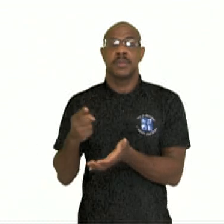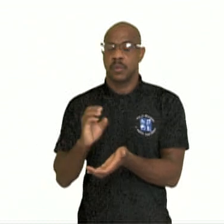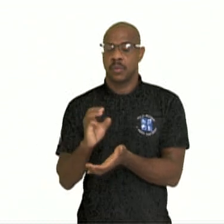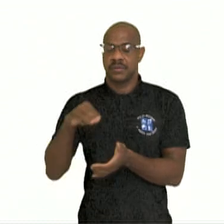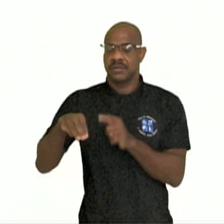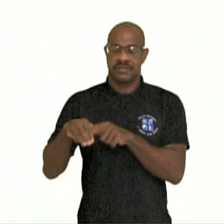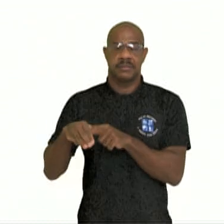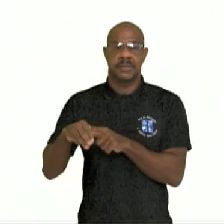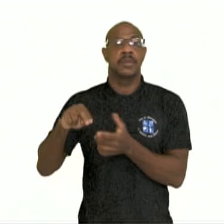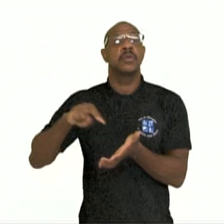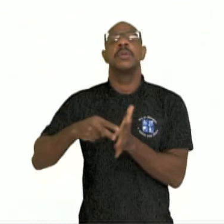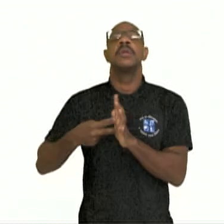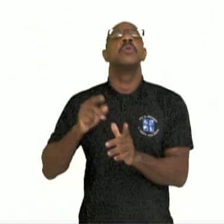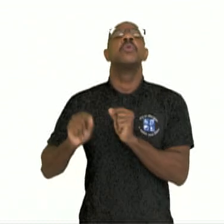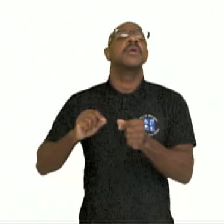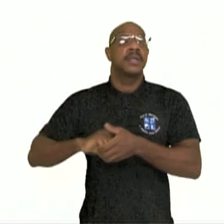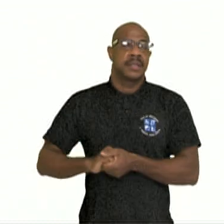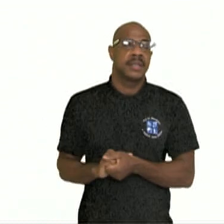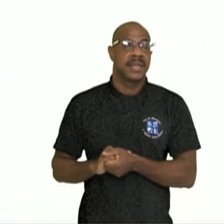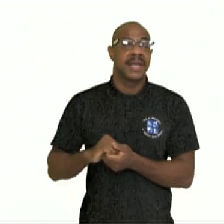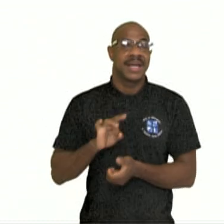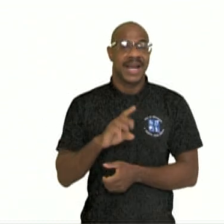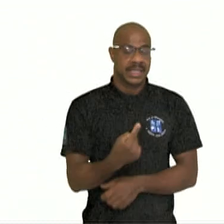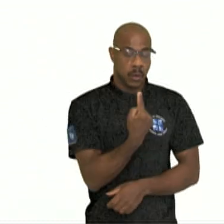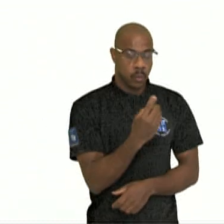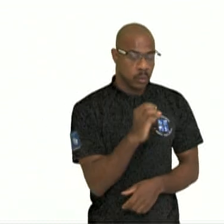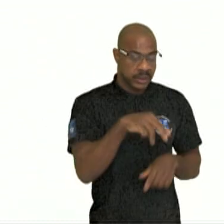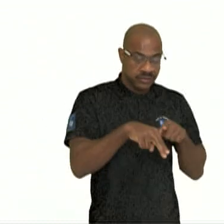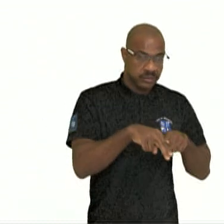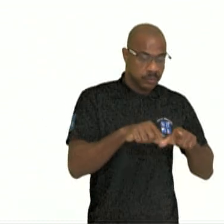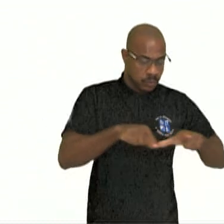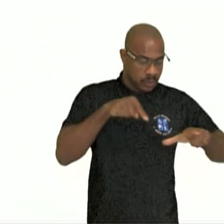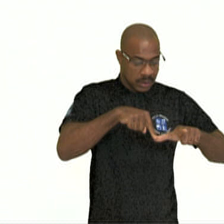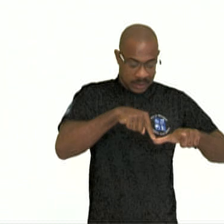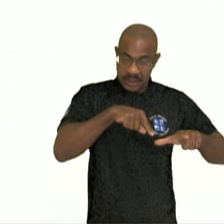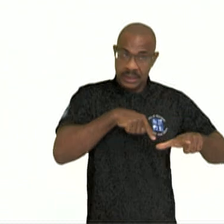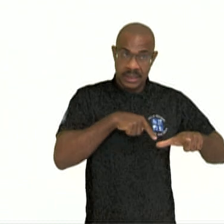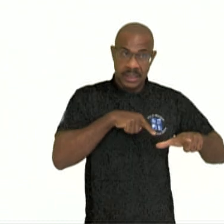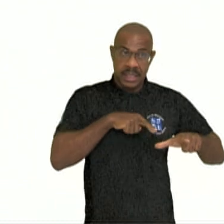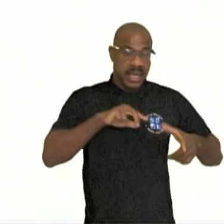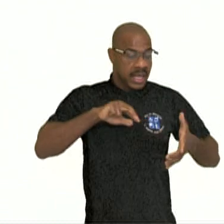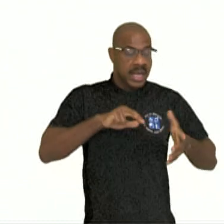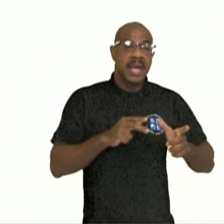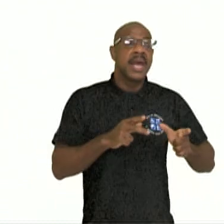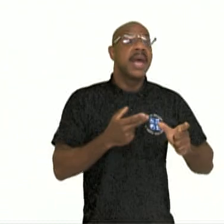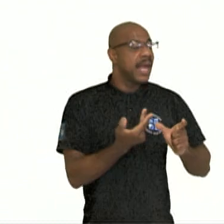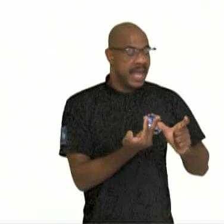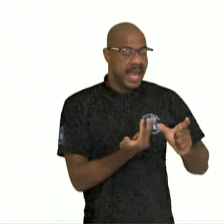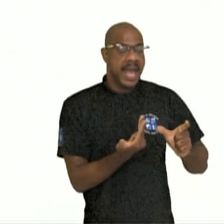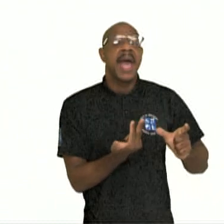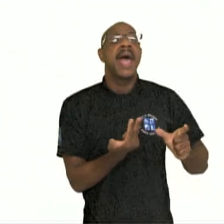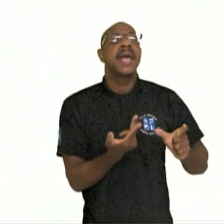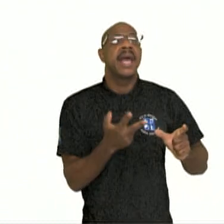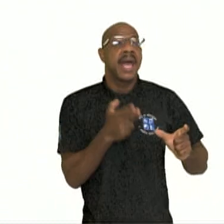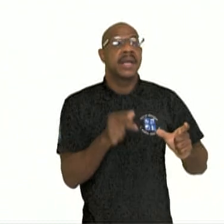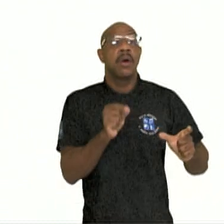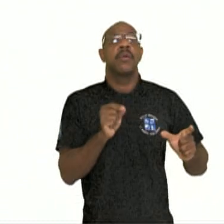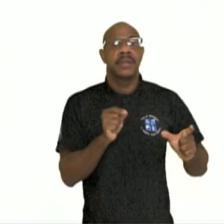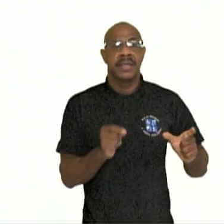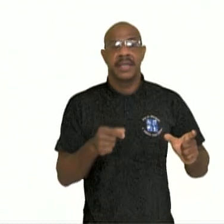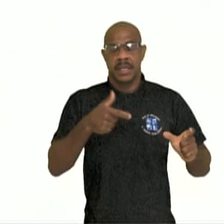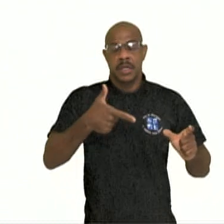isto significa? Que cada 1 centímetro neste mapa correspondem a 200 mil centímetros